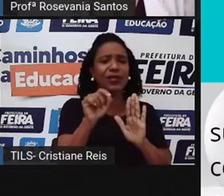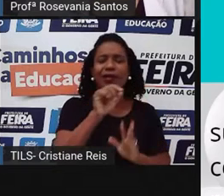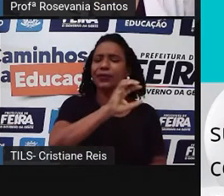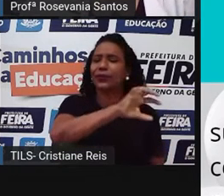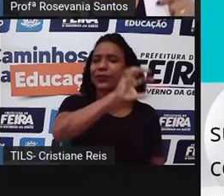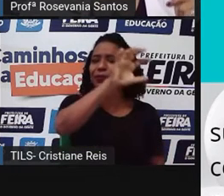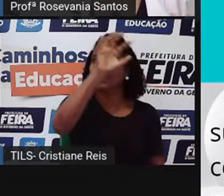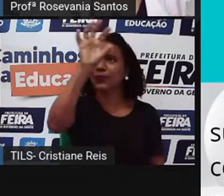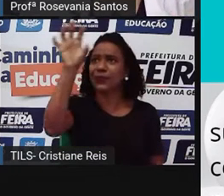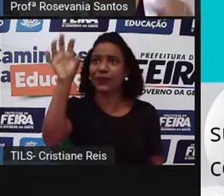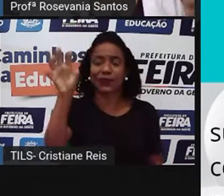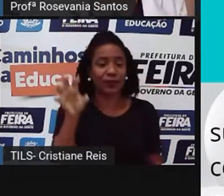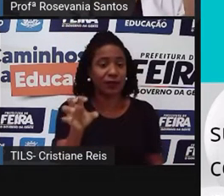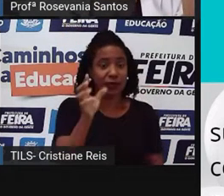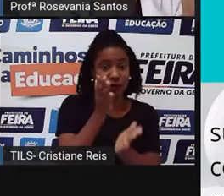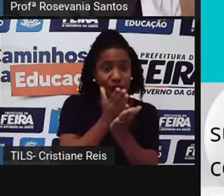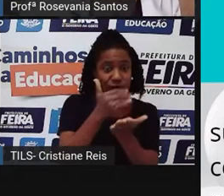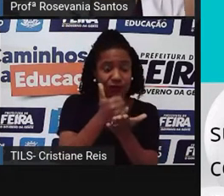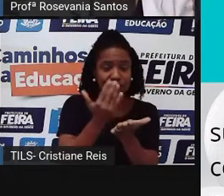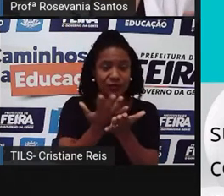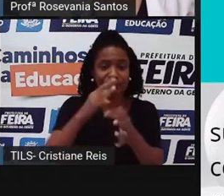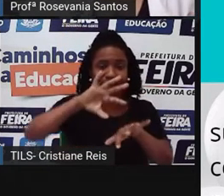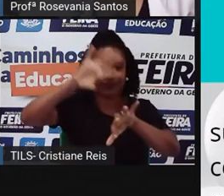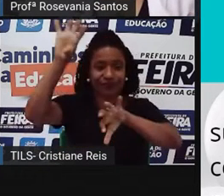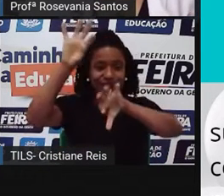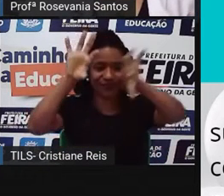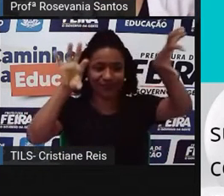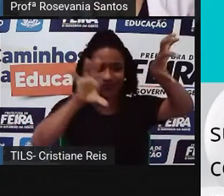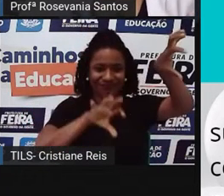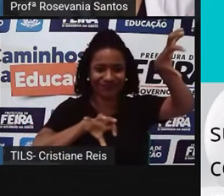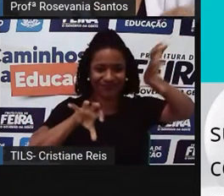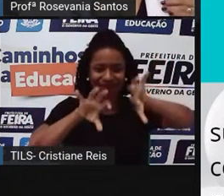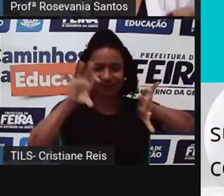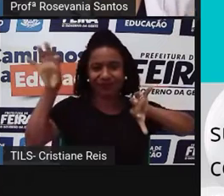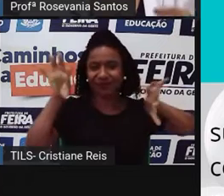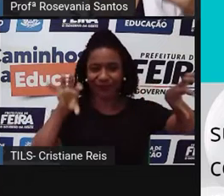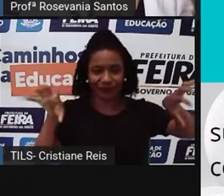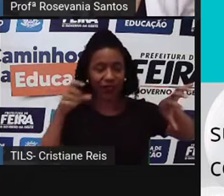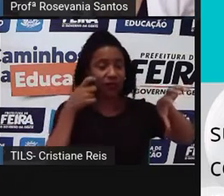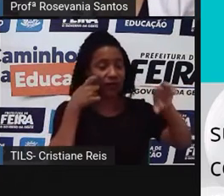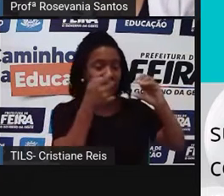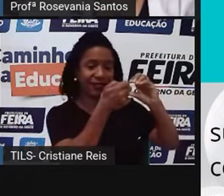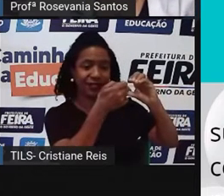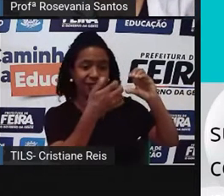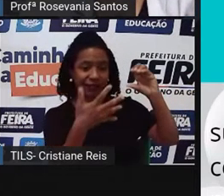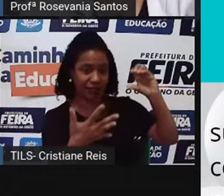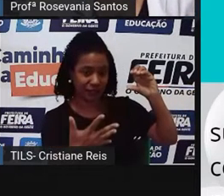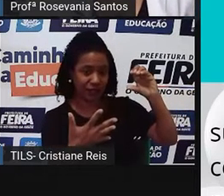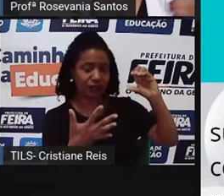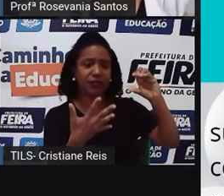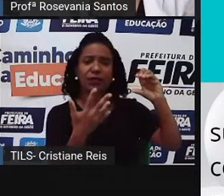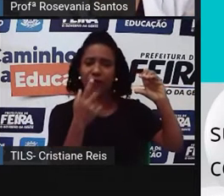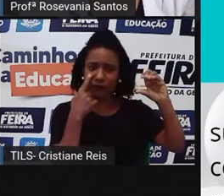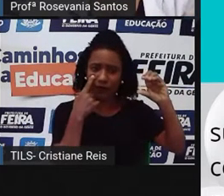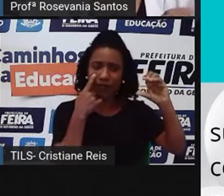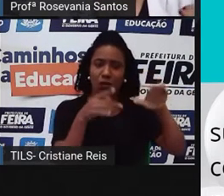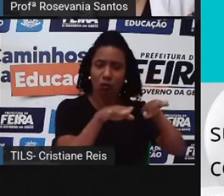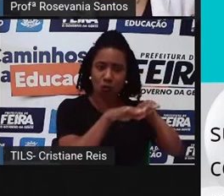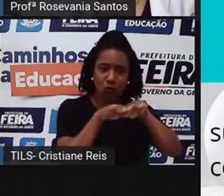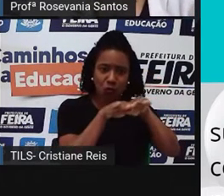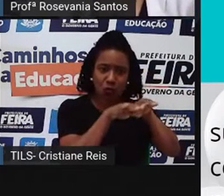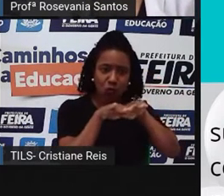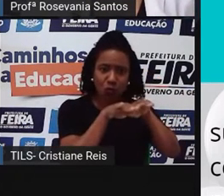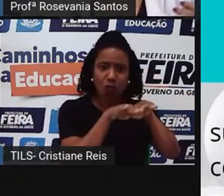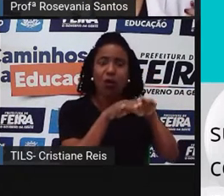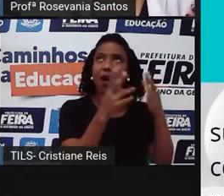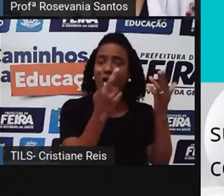é dividir um determinado espaço, observando nele suas características comuns, pois assim as